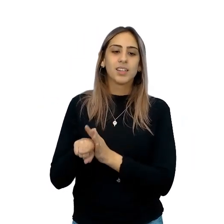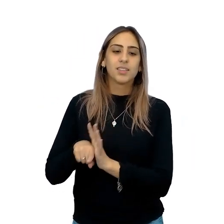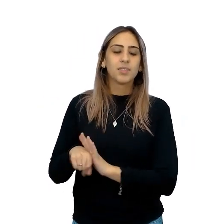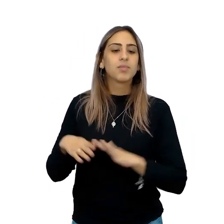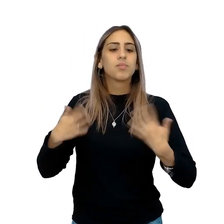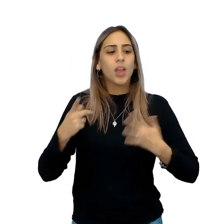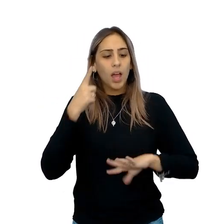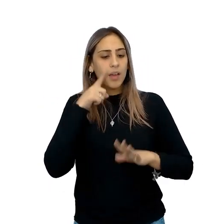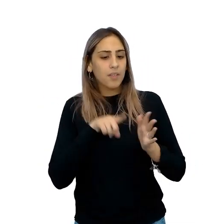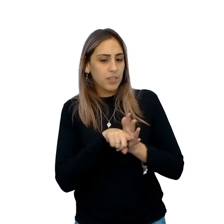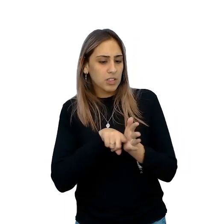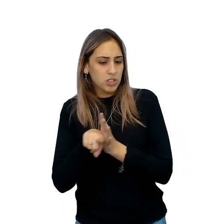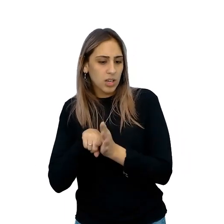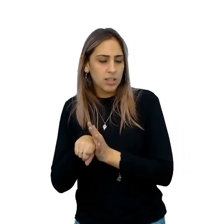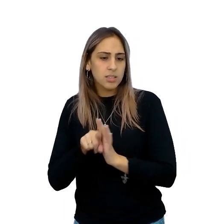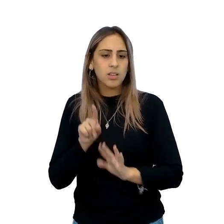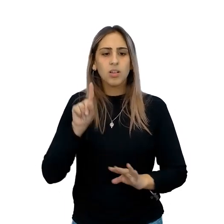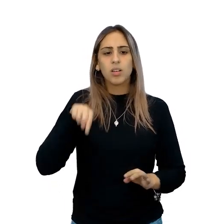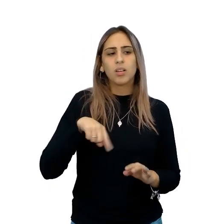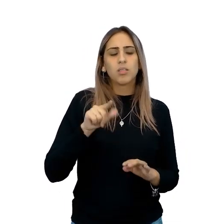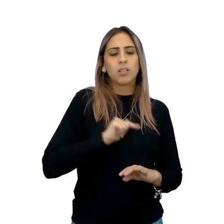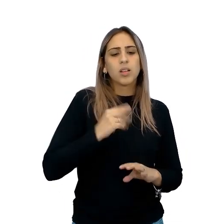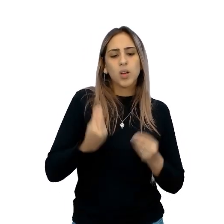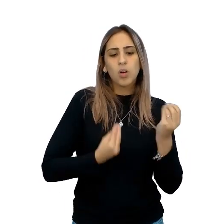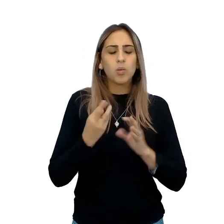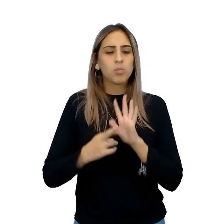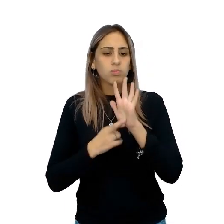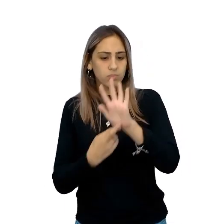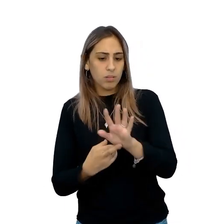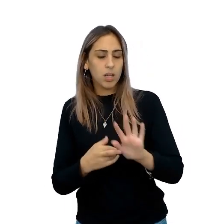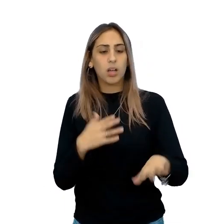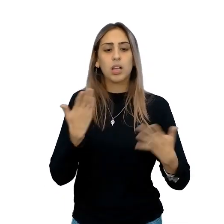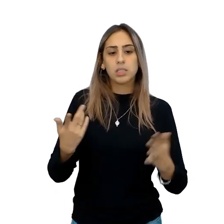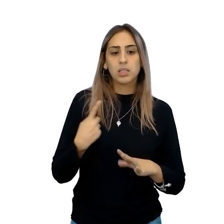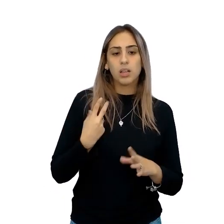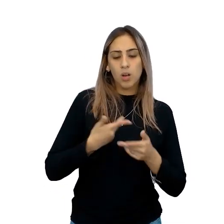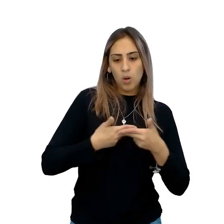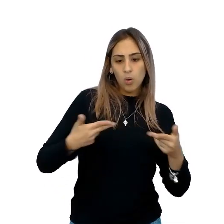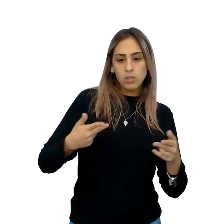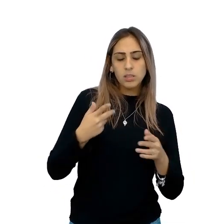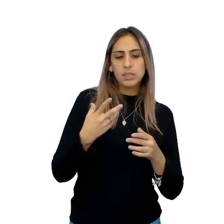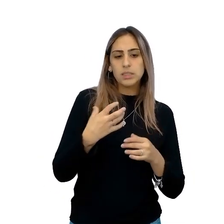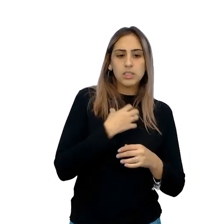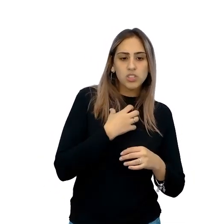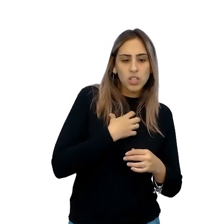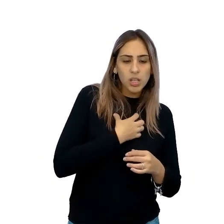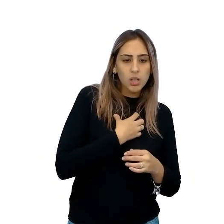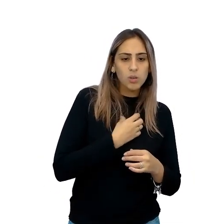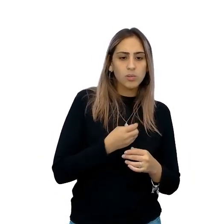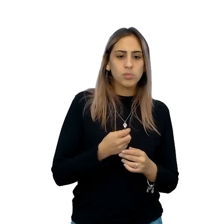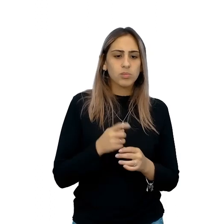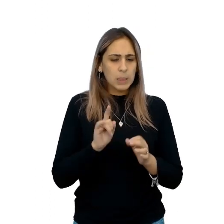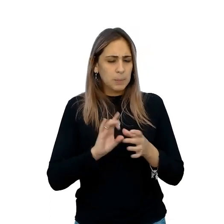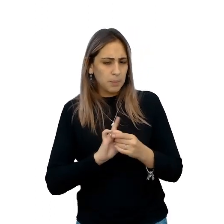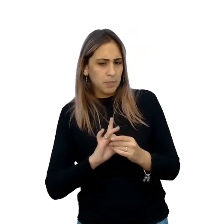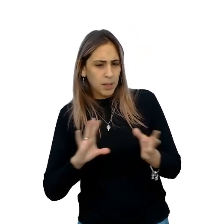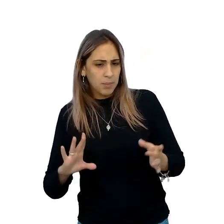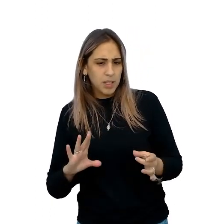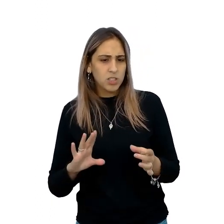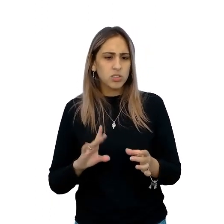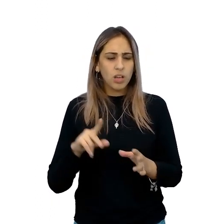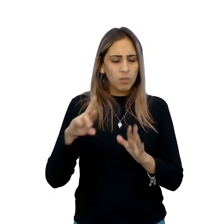A investigação, ela tem como pressuposto, então, ações e atitudes que o quê? Vão permitir